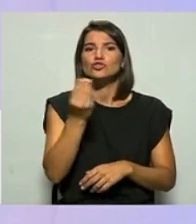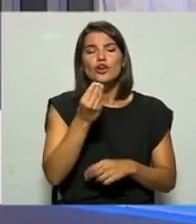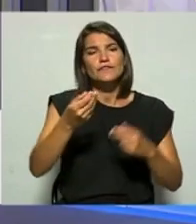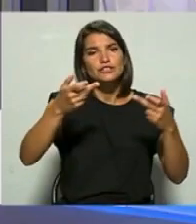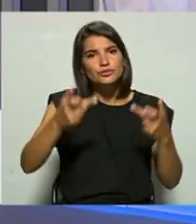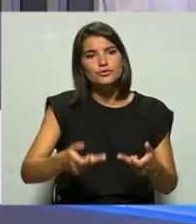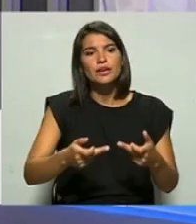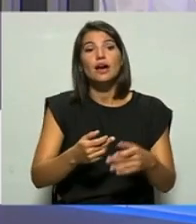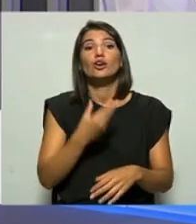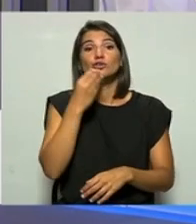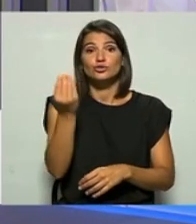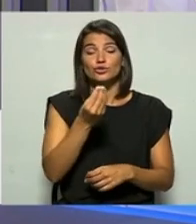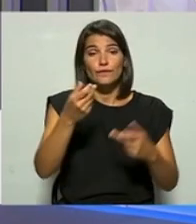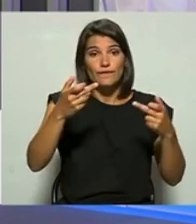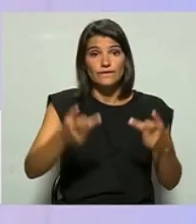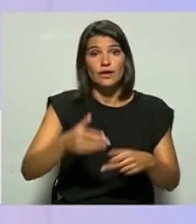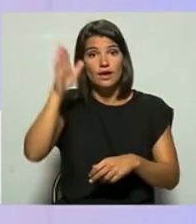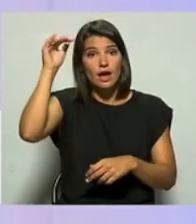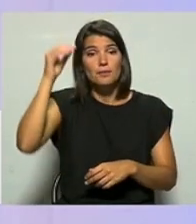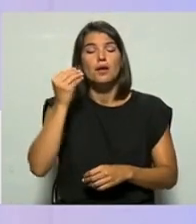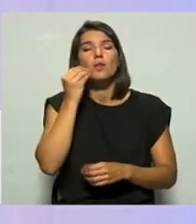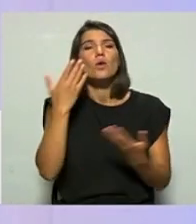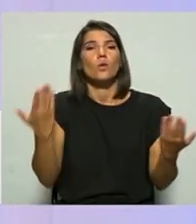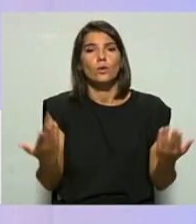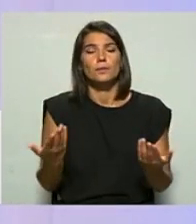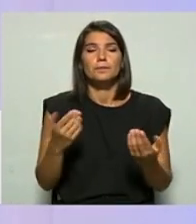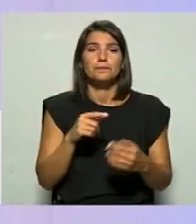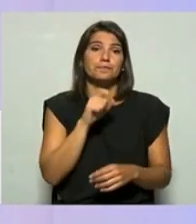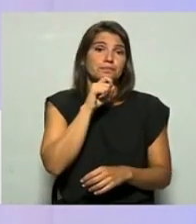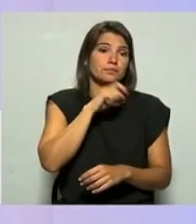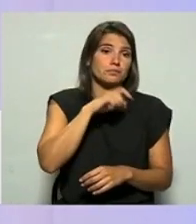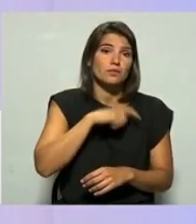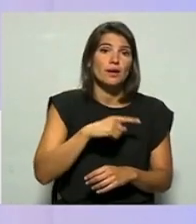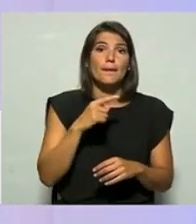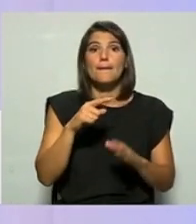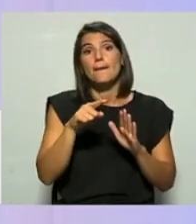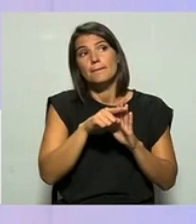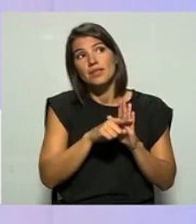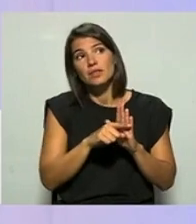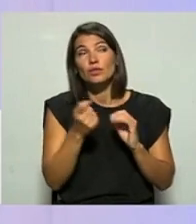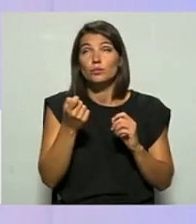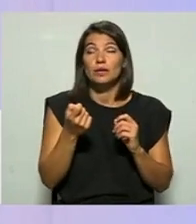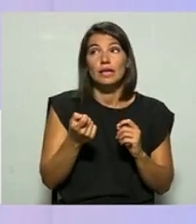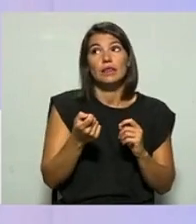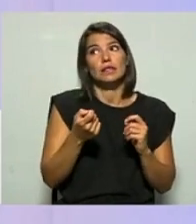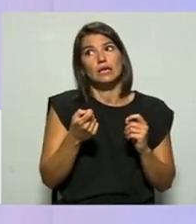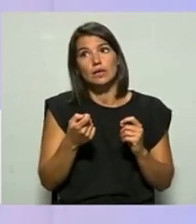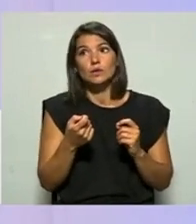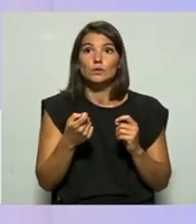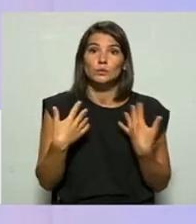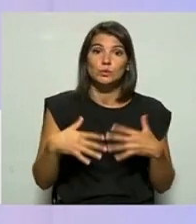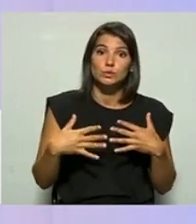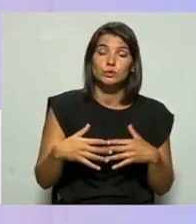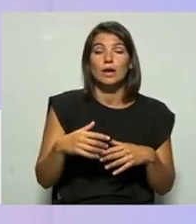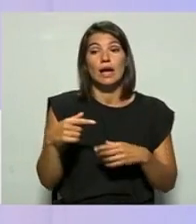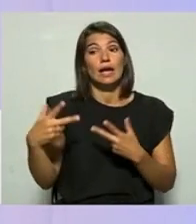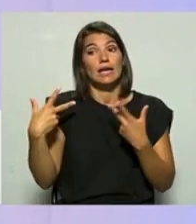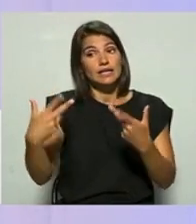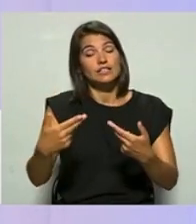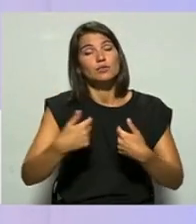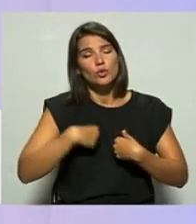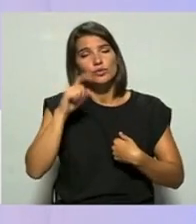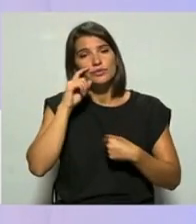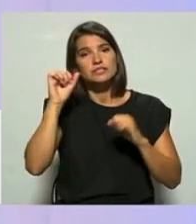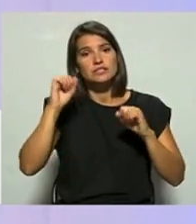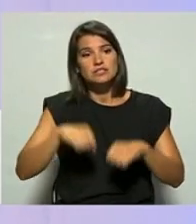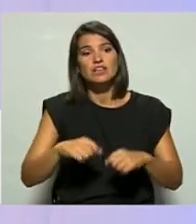no território a fixação dos Jovens no território poderá ser feito eventualmente uma dúvida que é um bocadinho polêmica já ouvi algumas críticas mas eu defendo com unhas